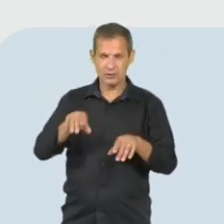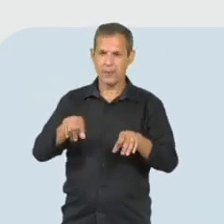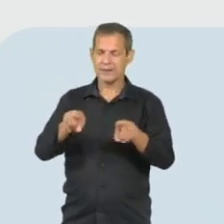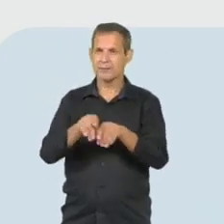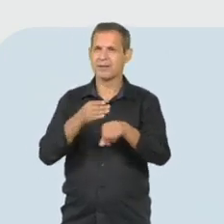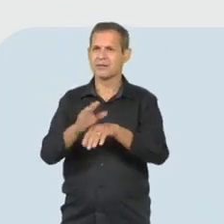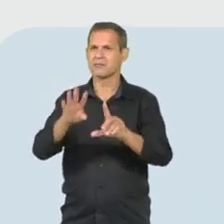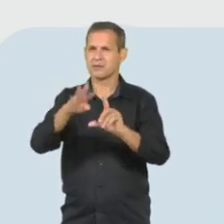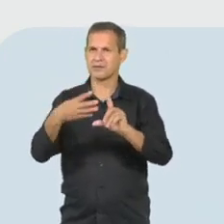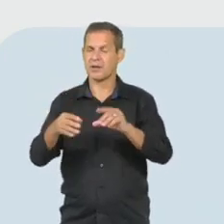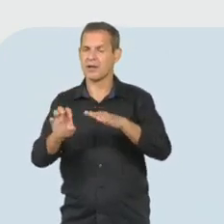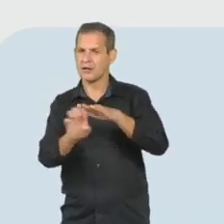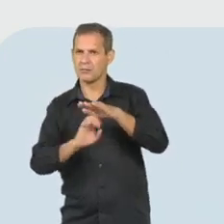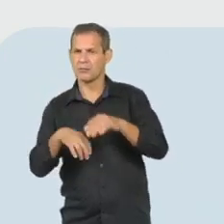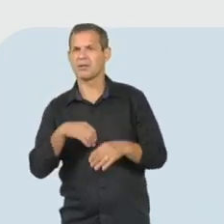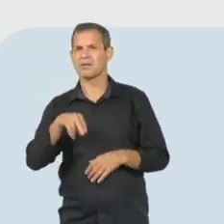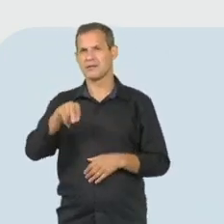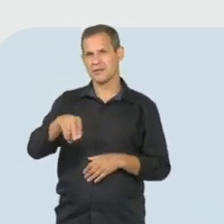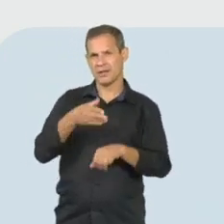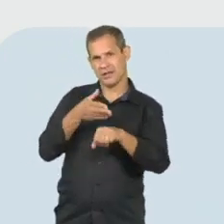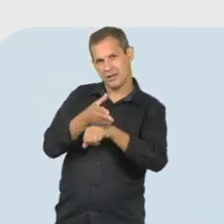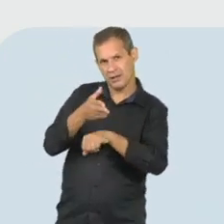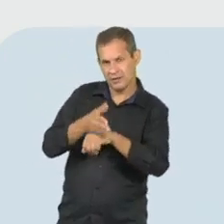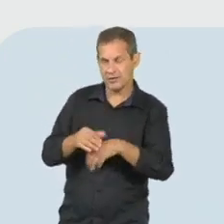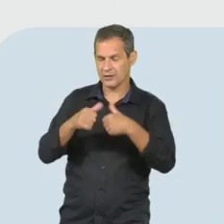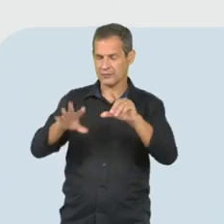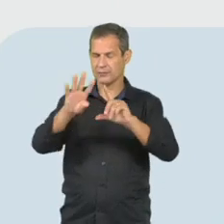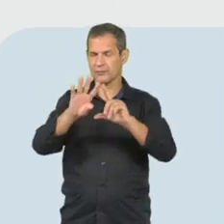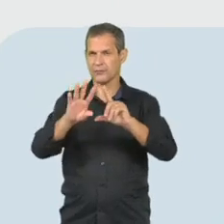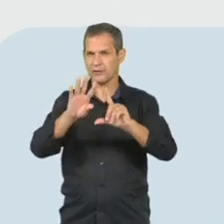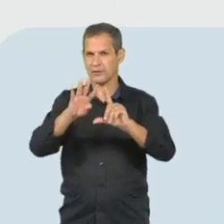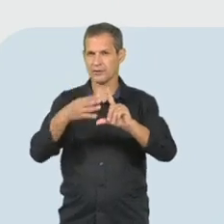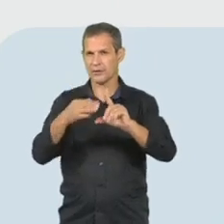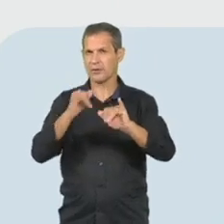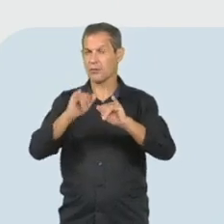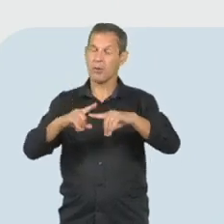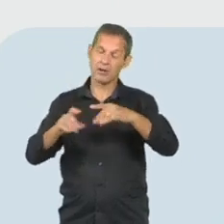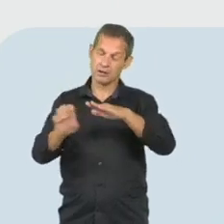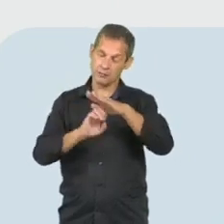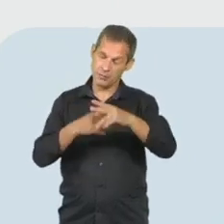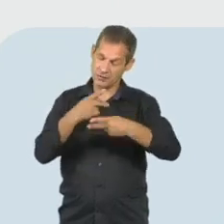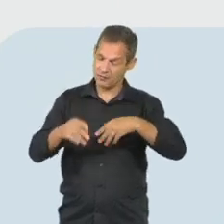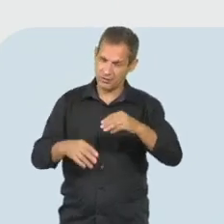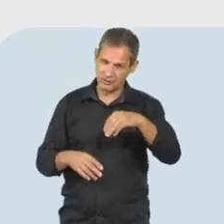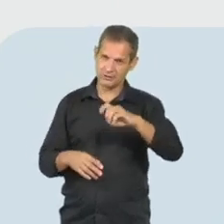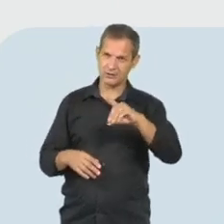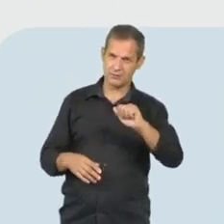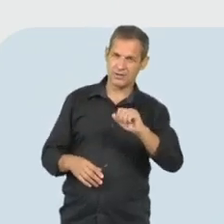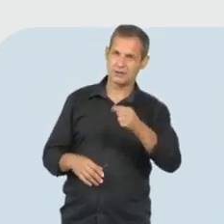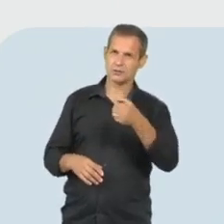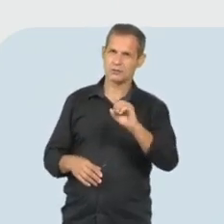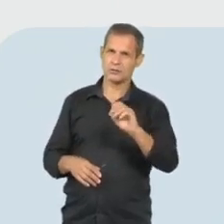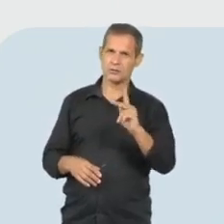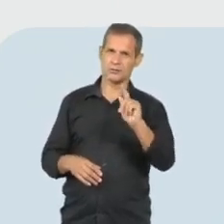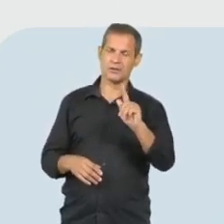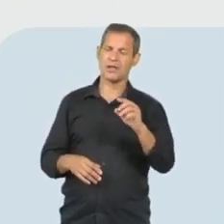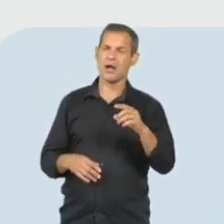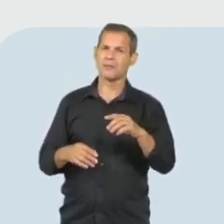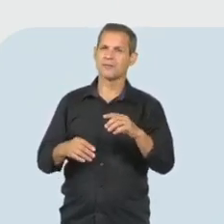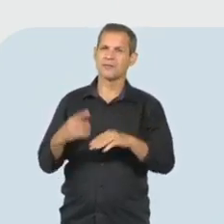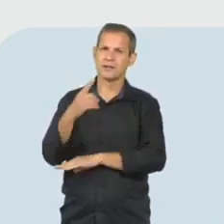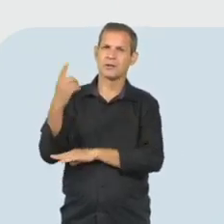essa tabela. Nossa empresa tem acesso a essa informação. E a empresa está dizendo que a média é 80 kg e a